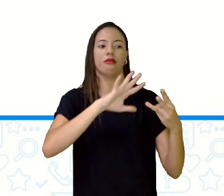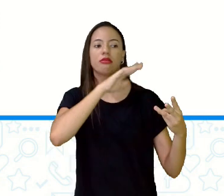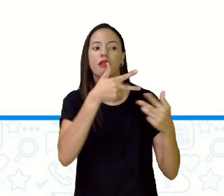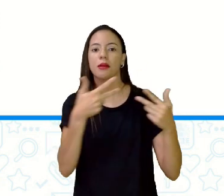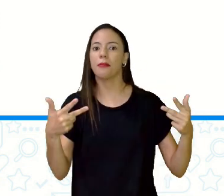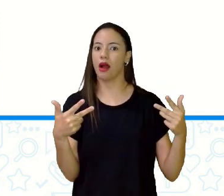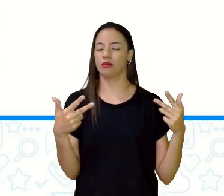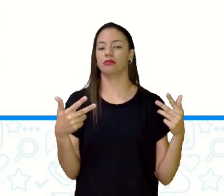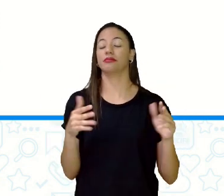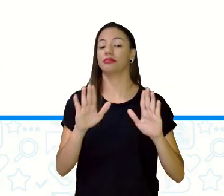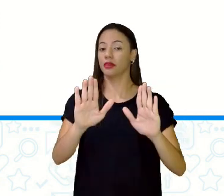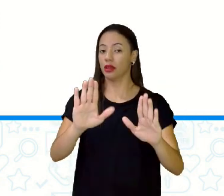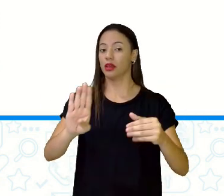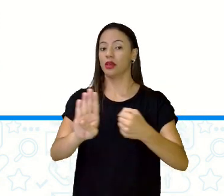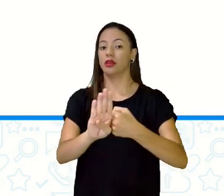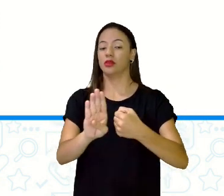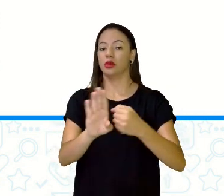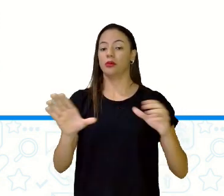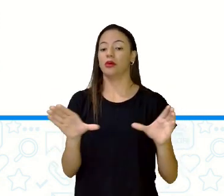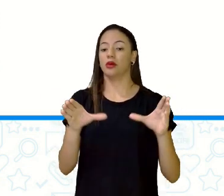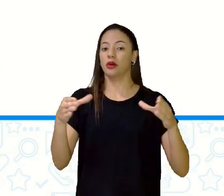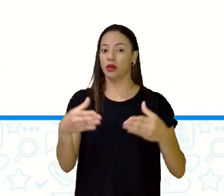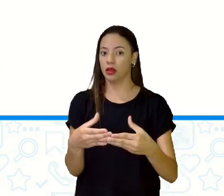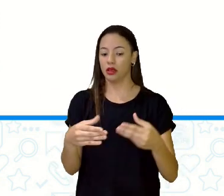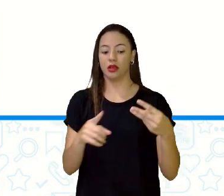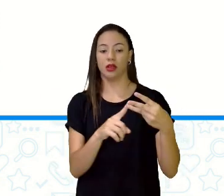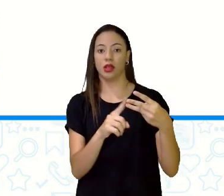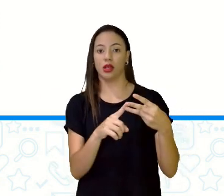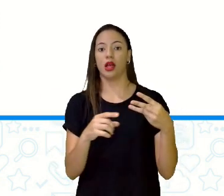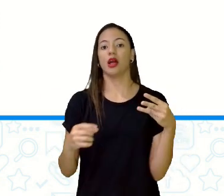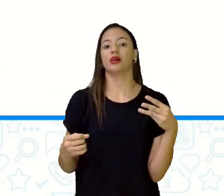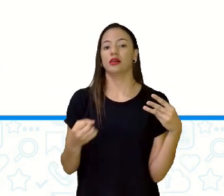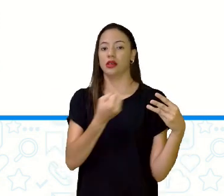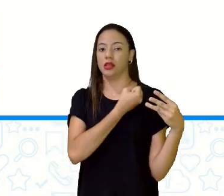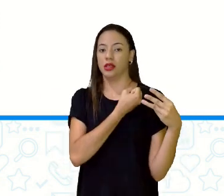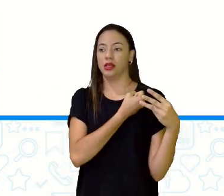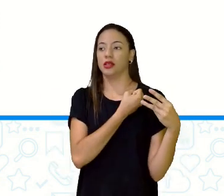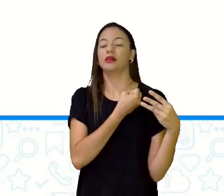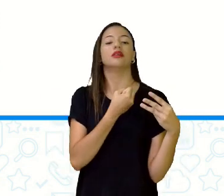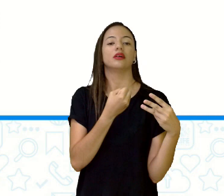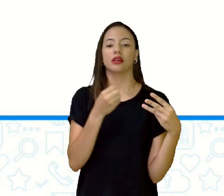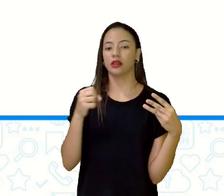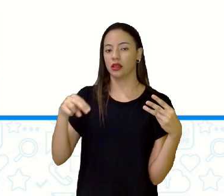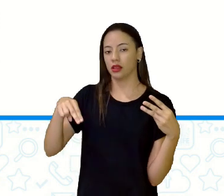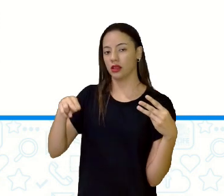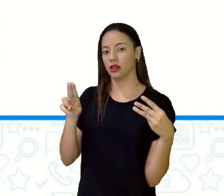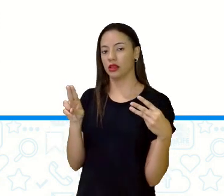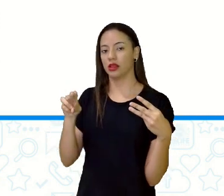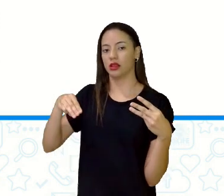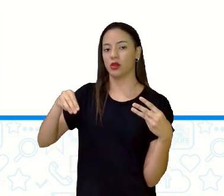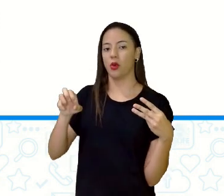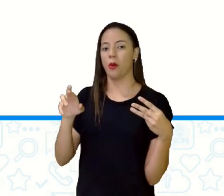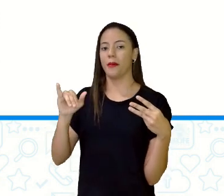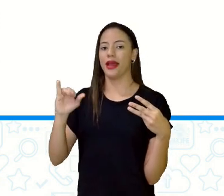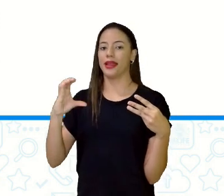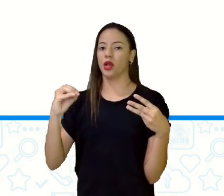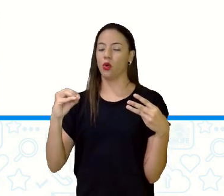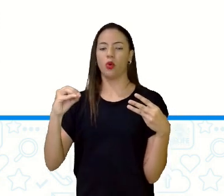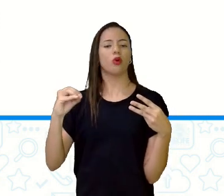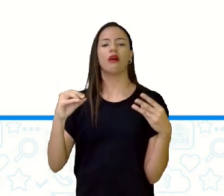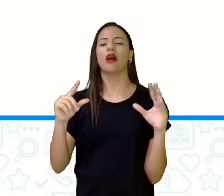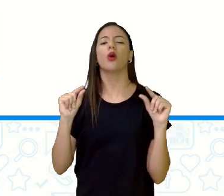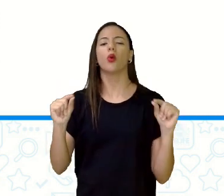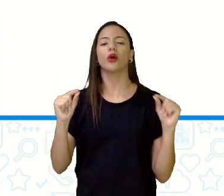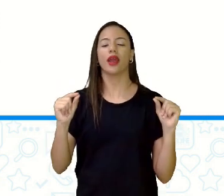certo? Já o substantivo coletivo numérico indica números, tá?